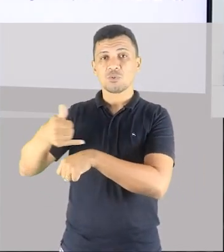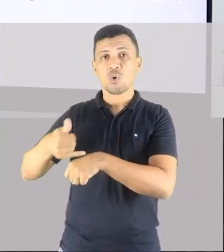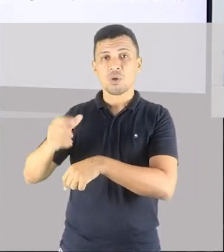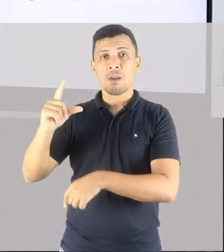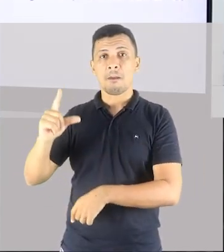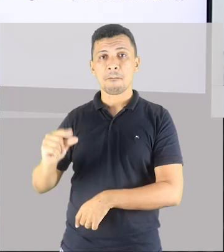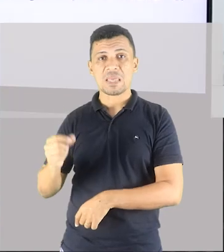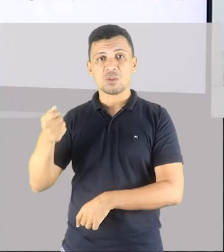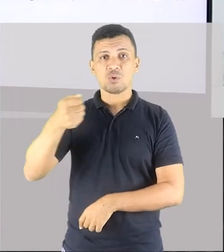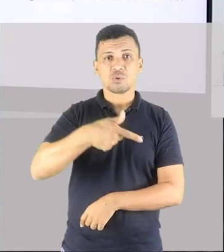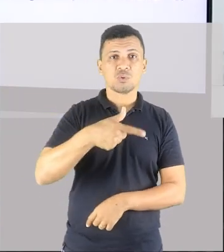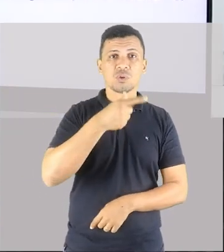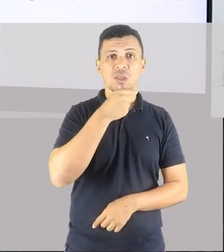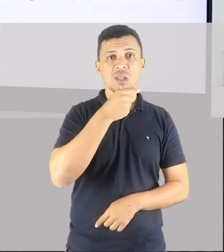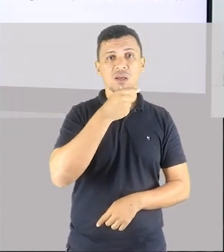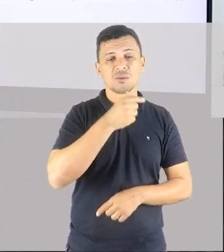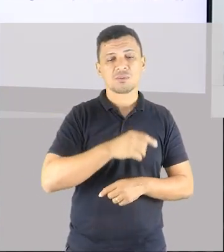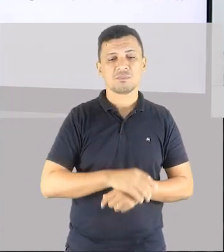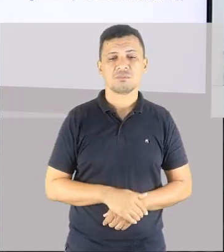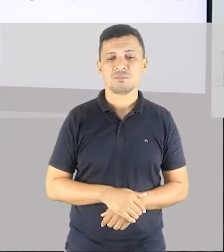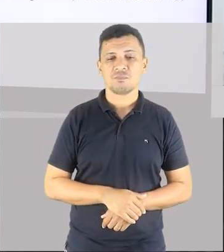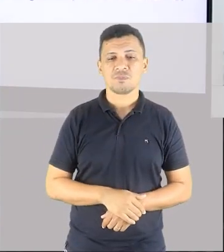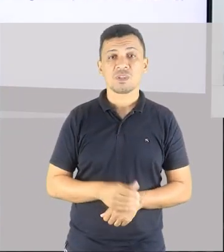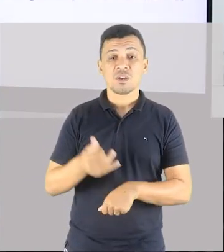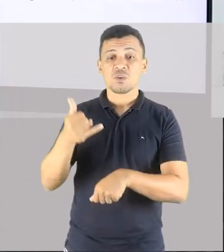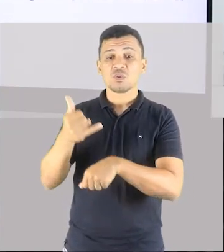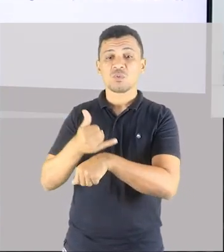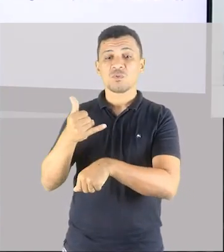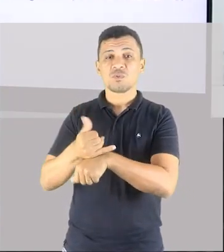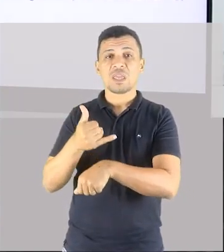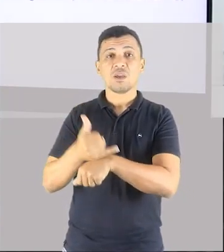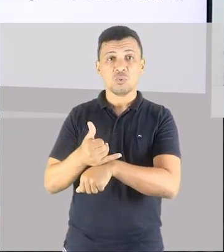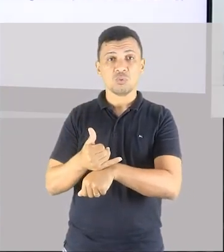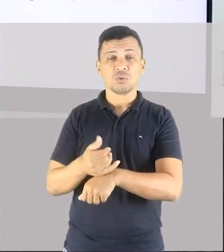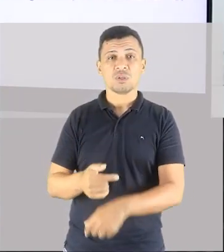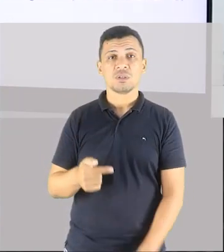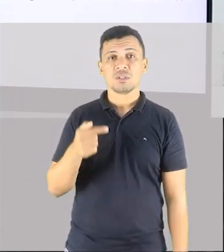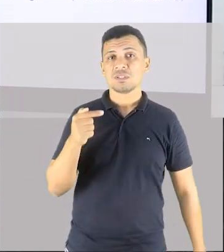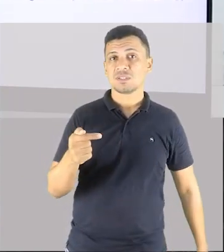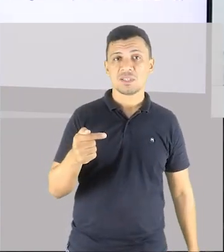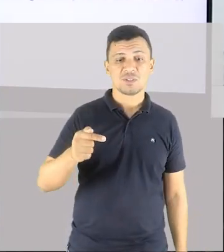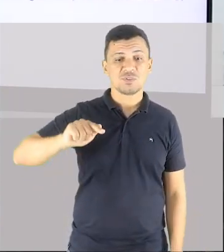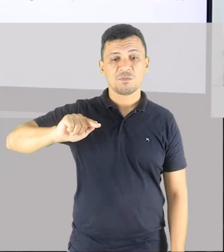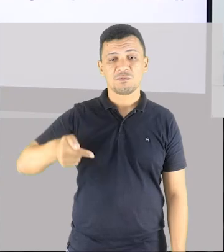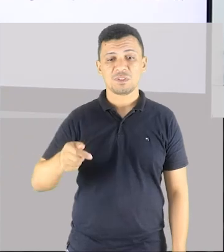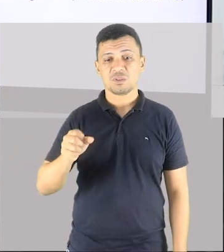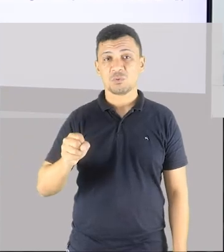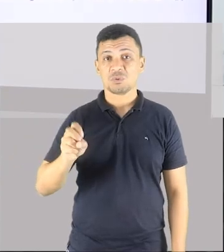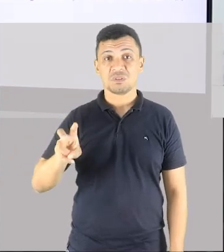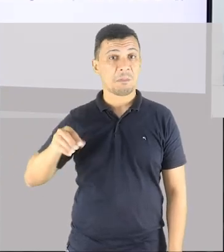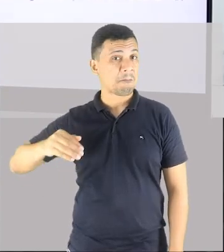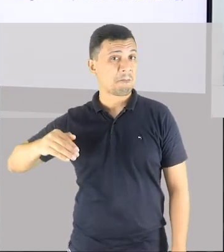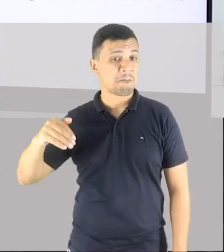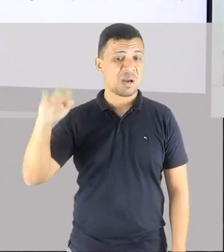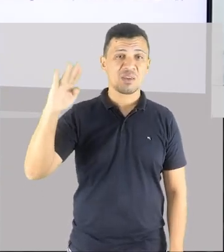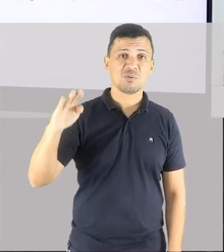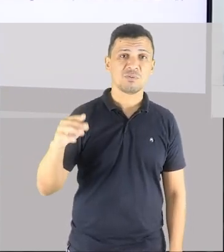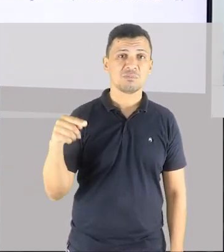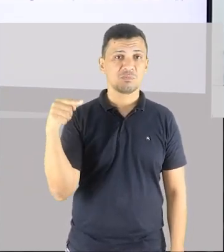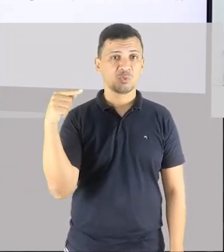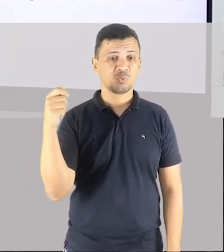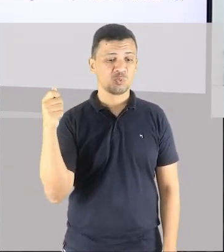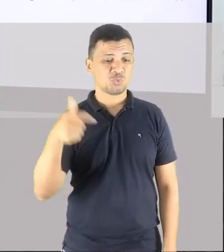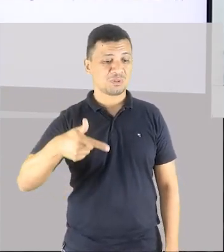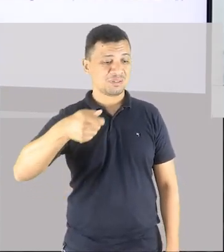do que a densidade da água. Já a densidade do ferro já é maior do que todas essas anteriores, ó. 7,